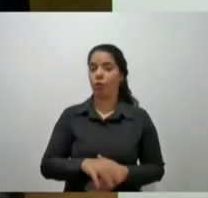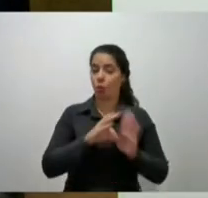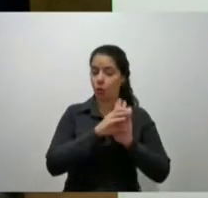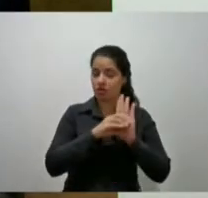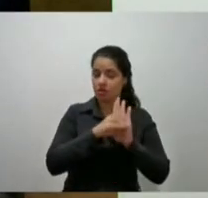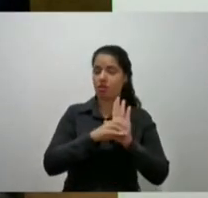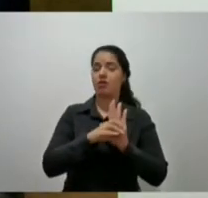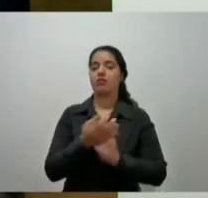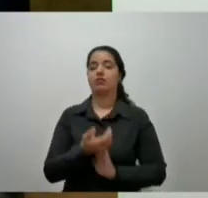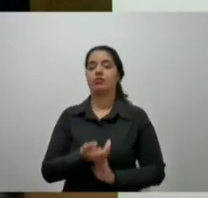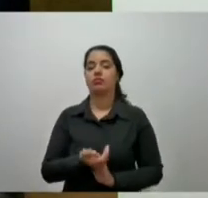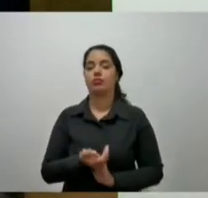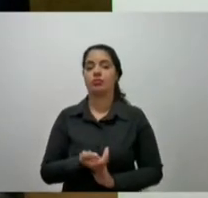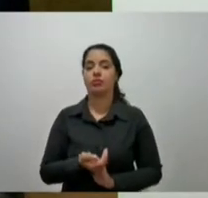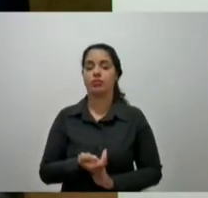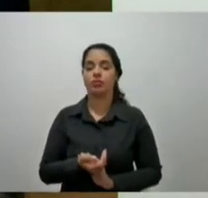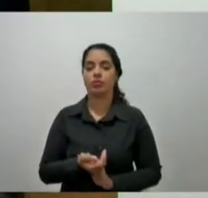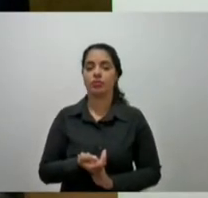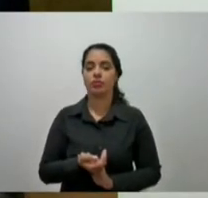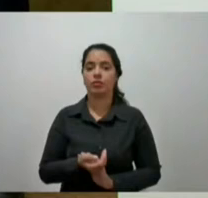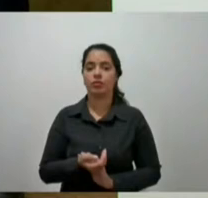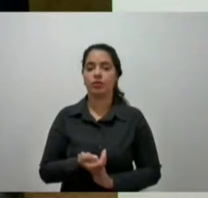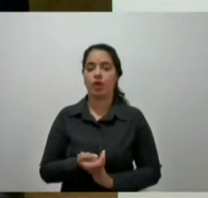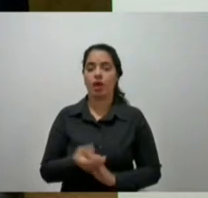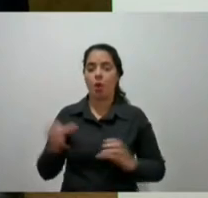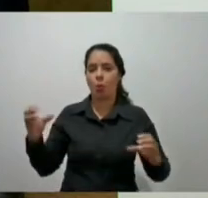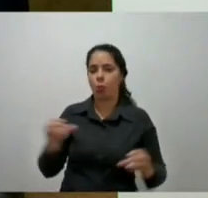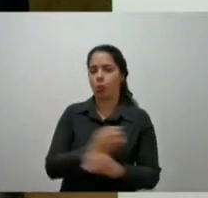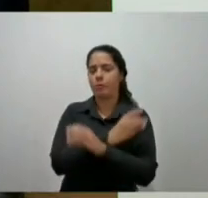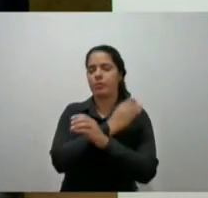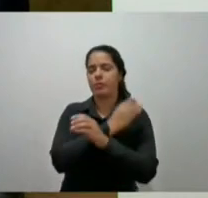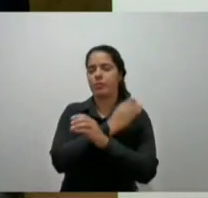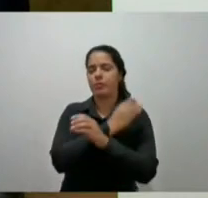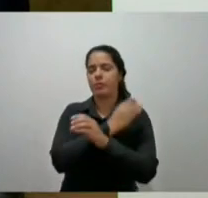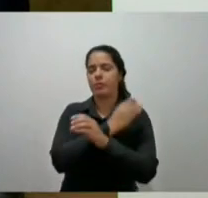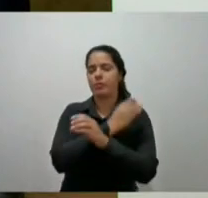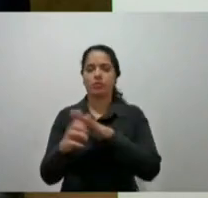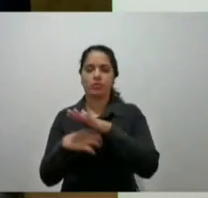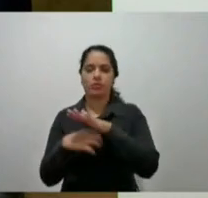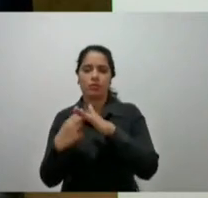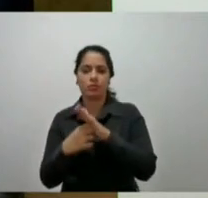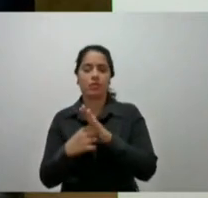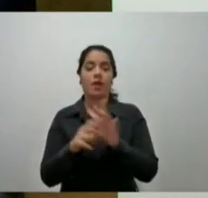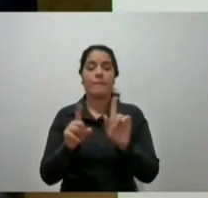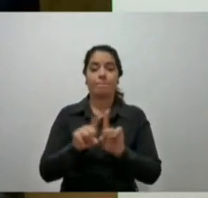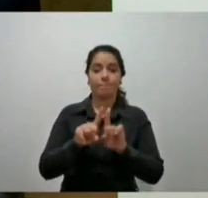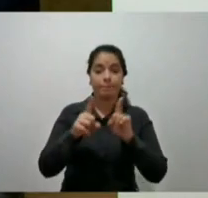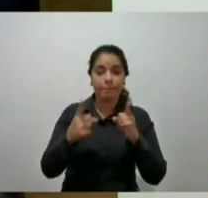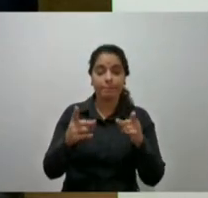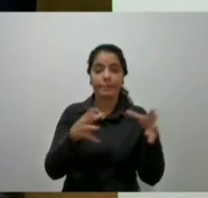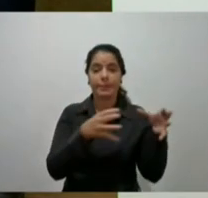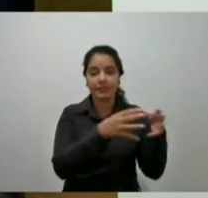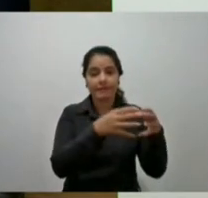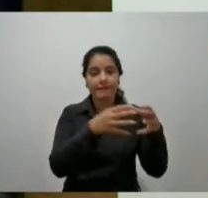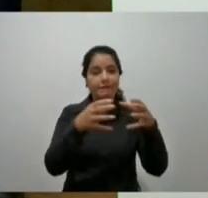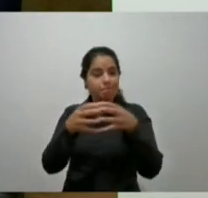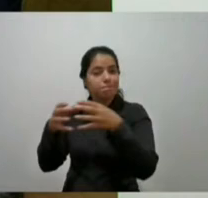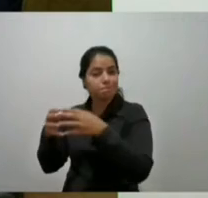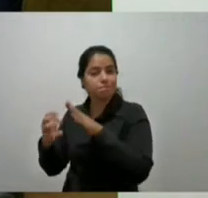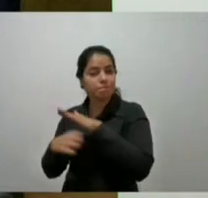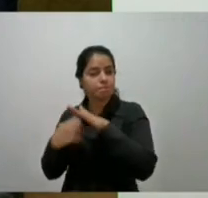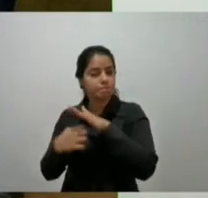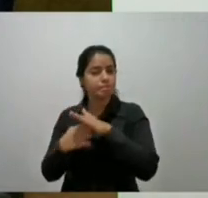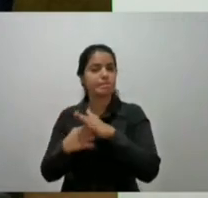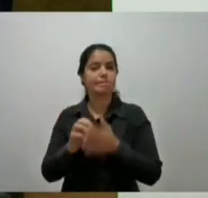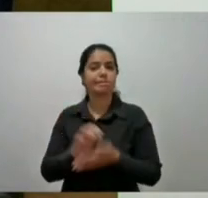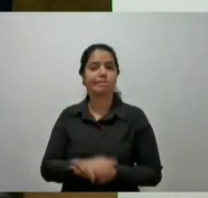tão completa para muitas empresas, mas ela permitiu que grupos como o Constellation, como